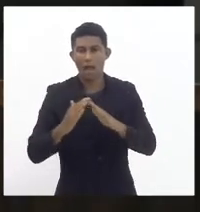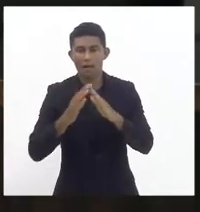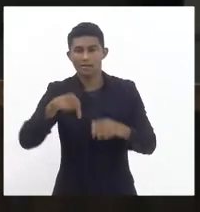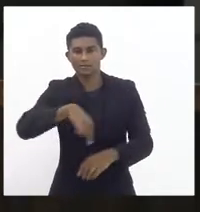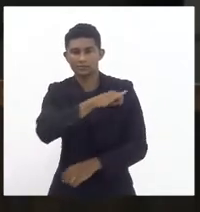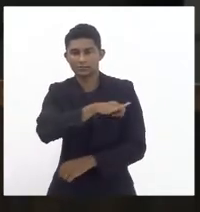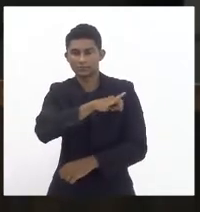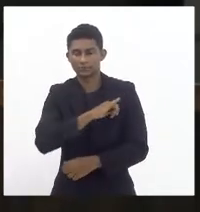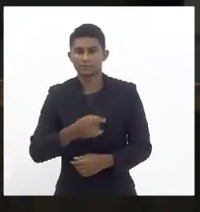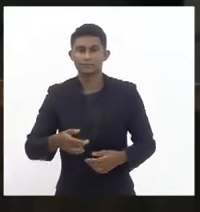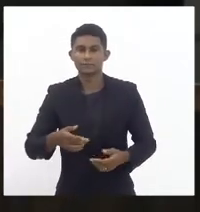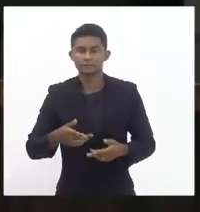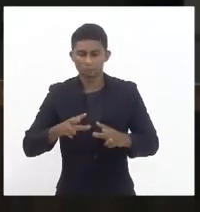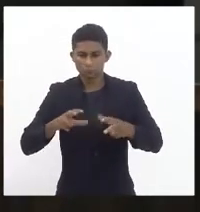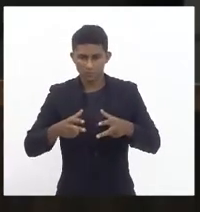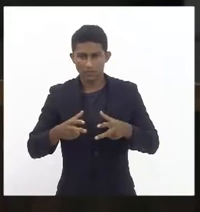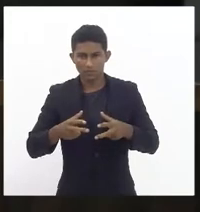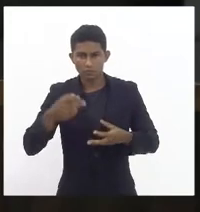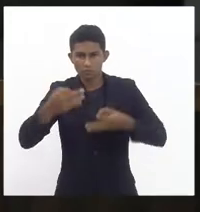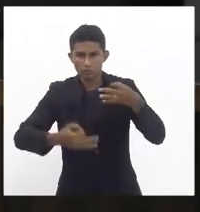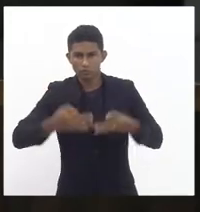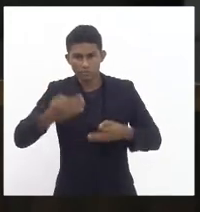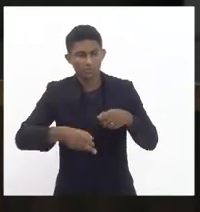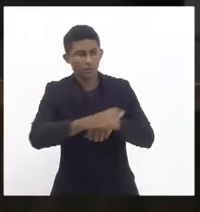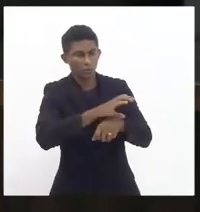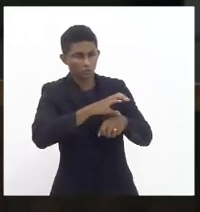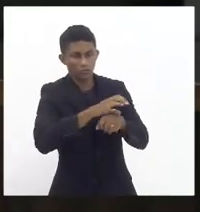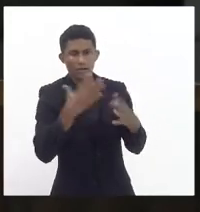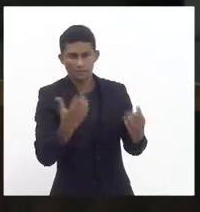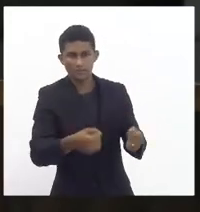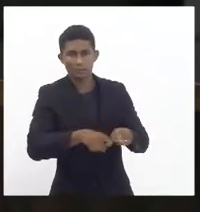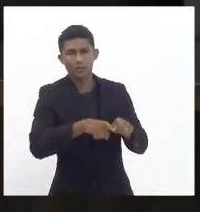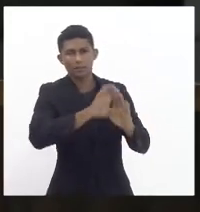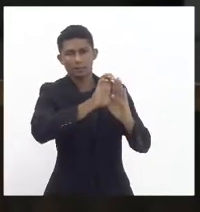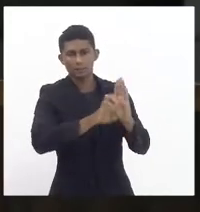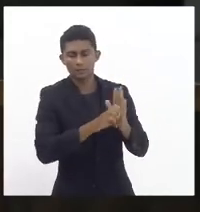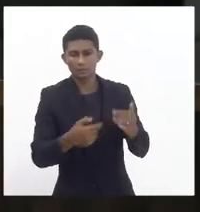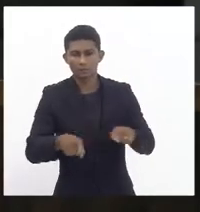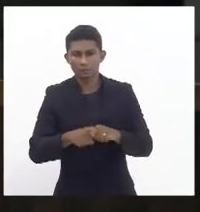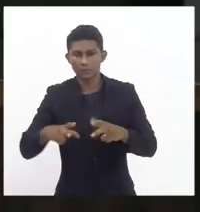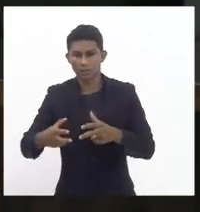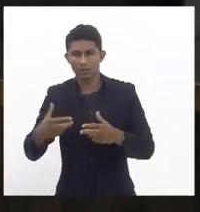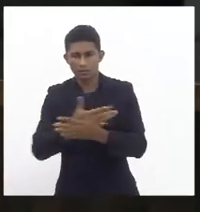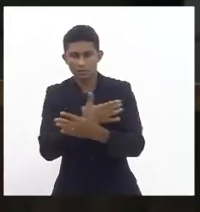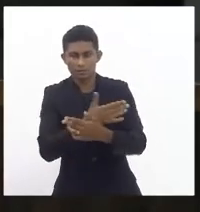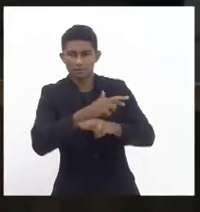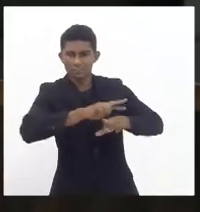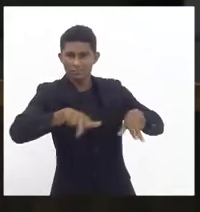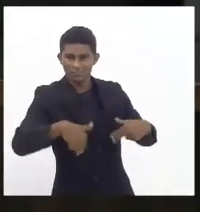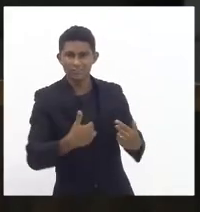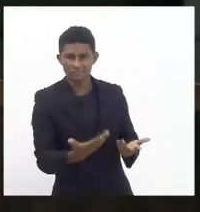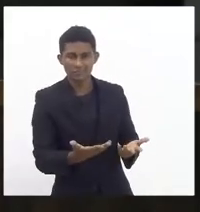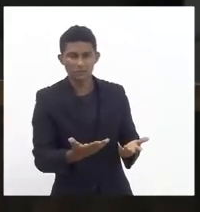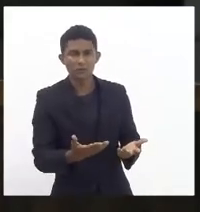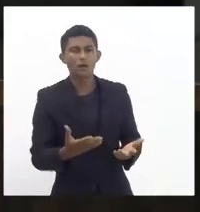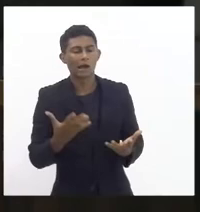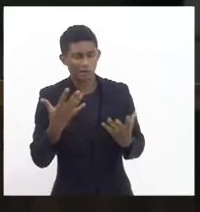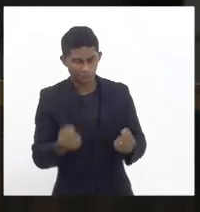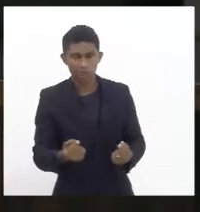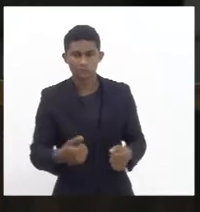parecer da comissão de concessão de pela condicionalidade com emendas política Urbana habitação e assuntos fundiários